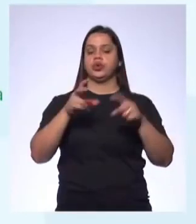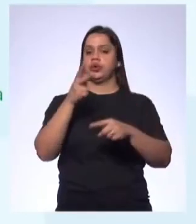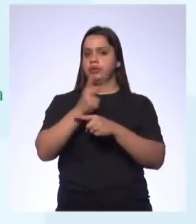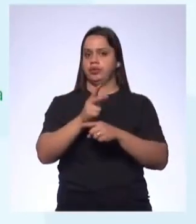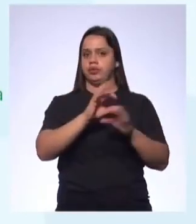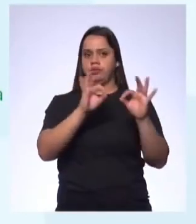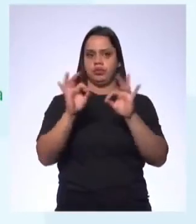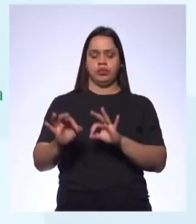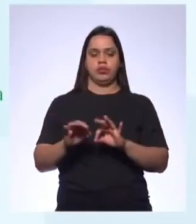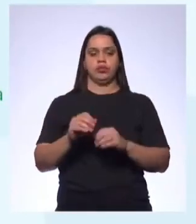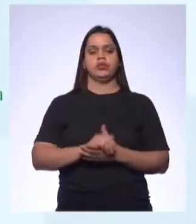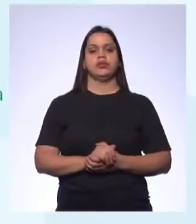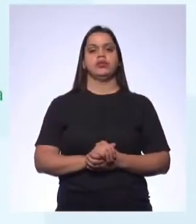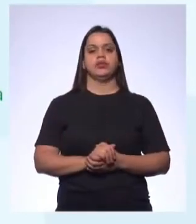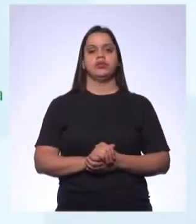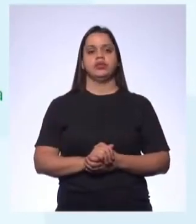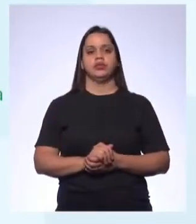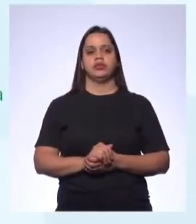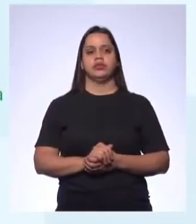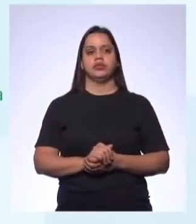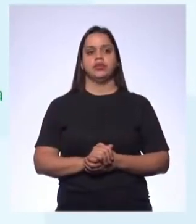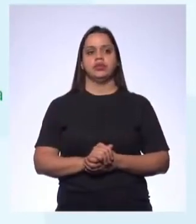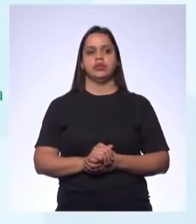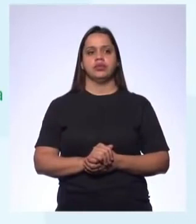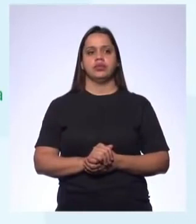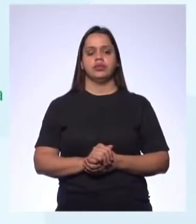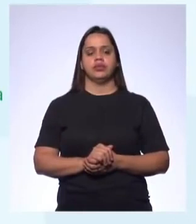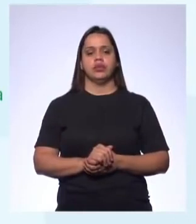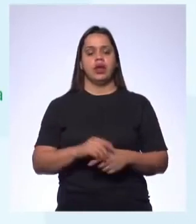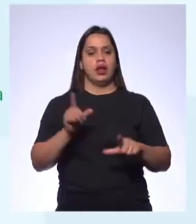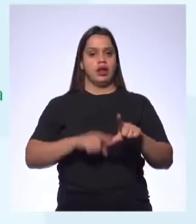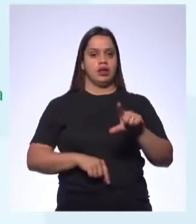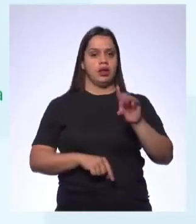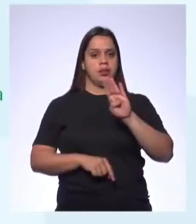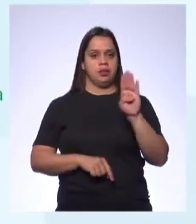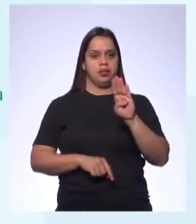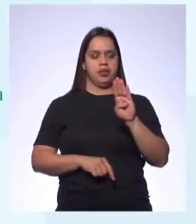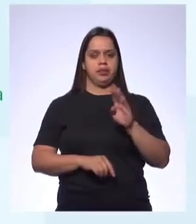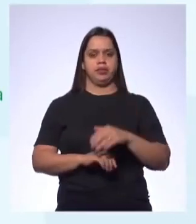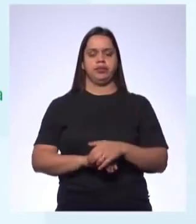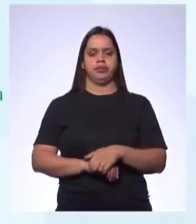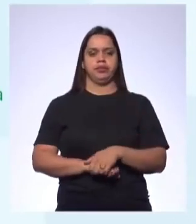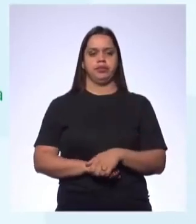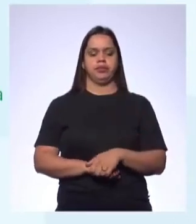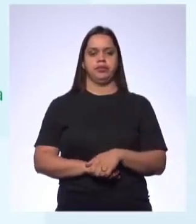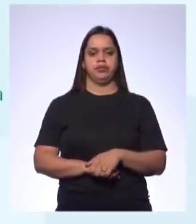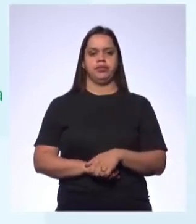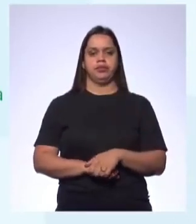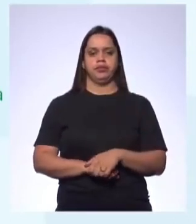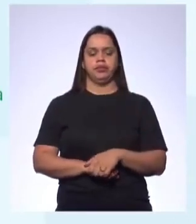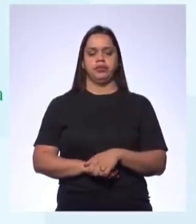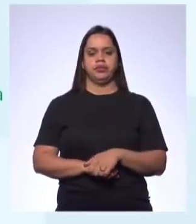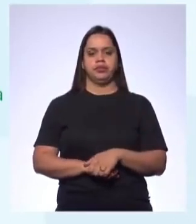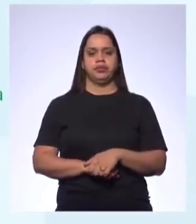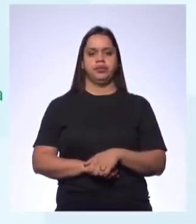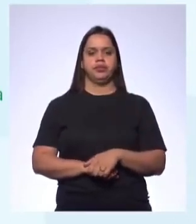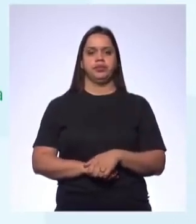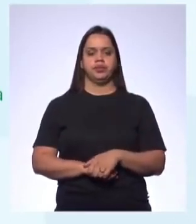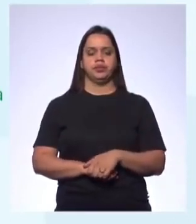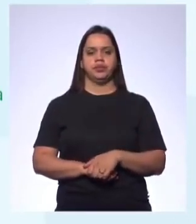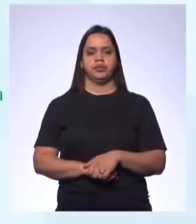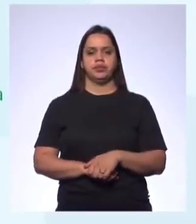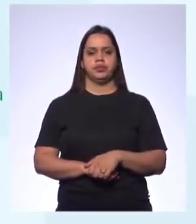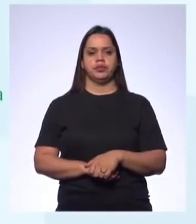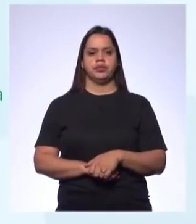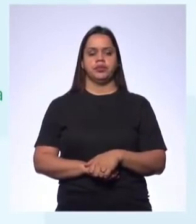about family, letter B, letra B. Então, quem colocou letra B, acertou. What is a family